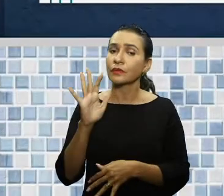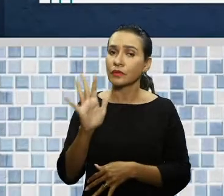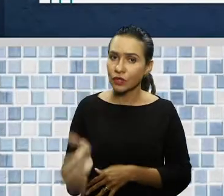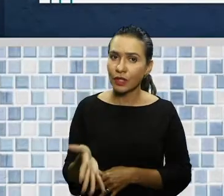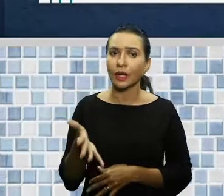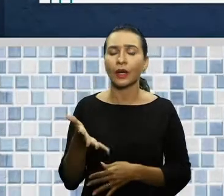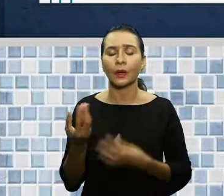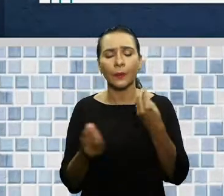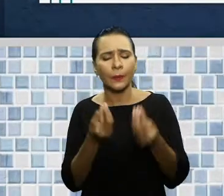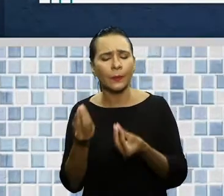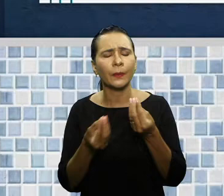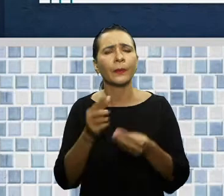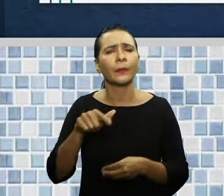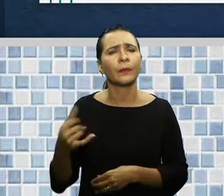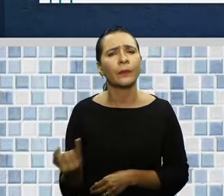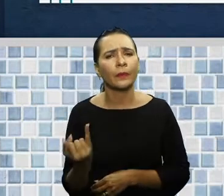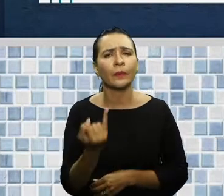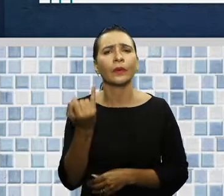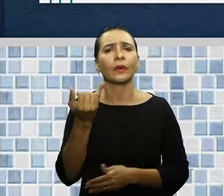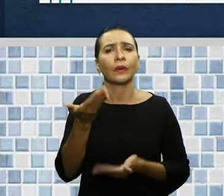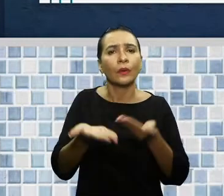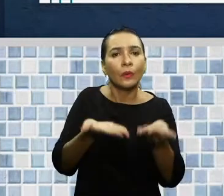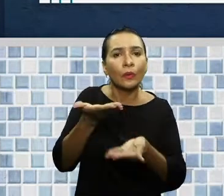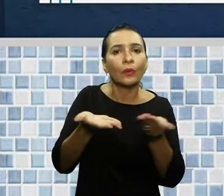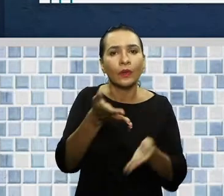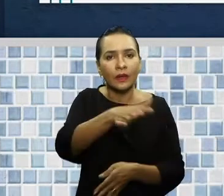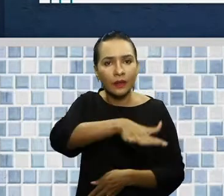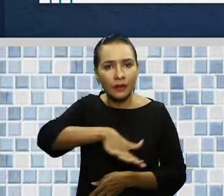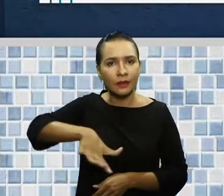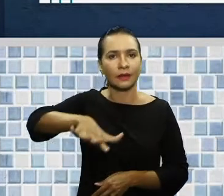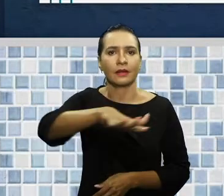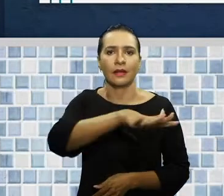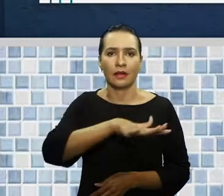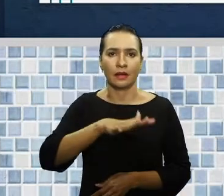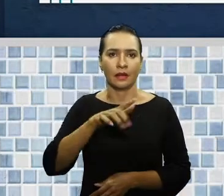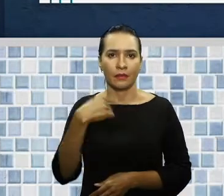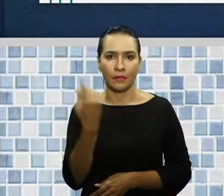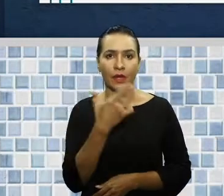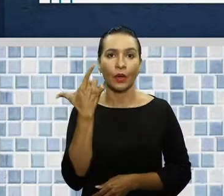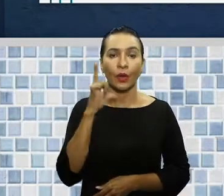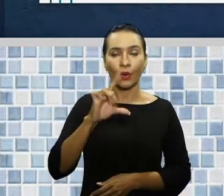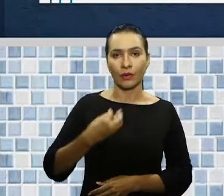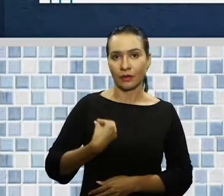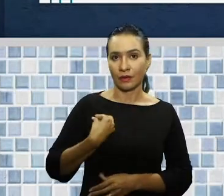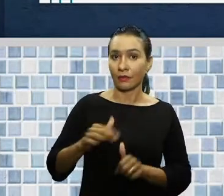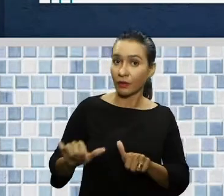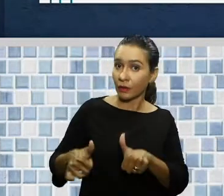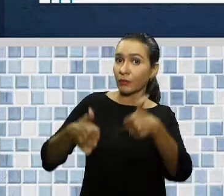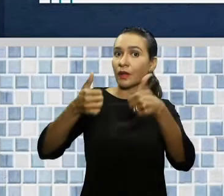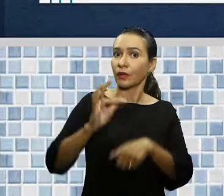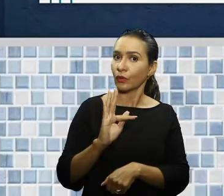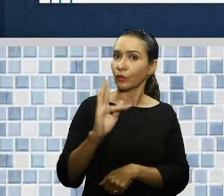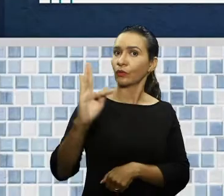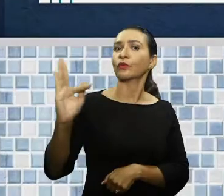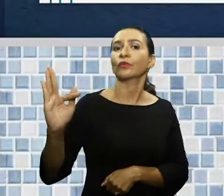é importante cuidar de algumas áreas, né, para a gente ter uma qualidade de vida melhor